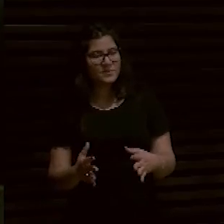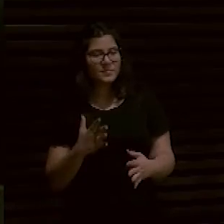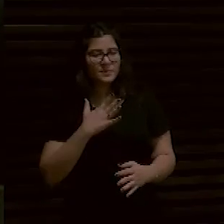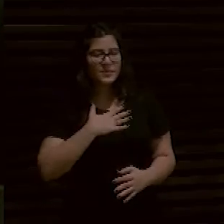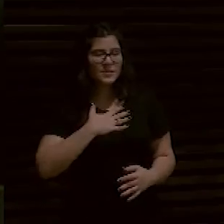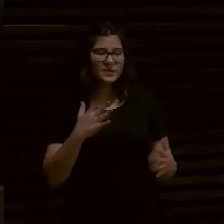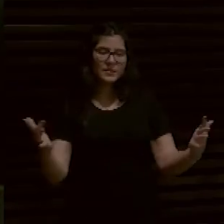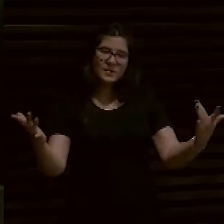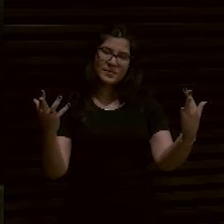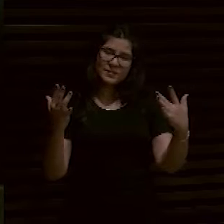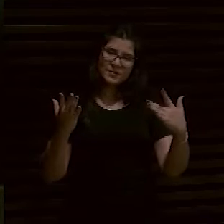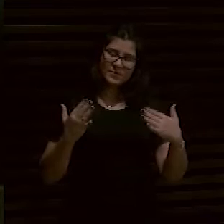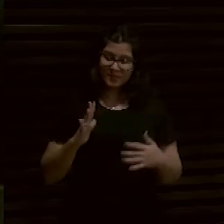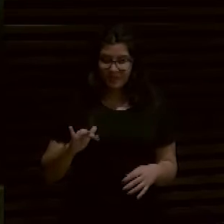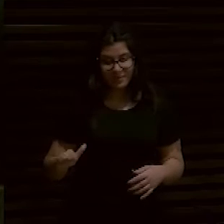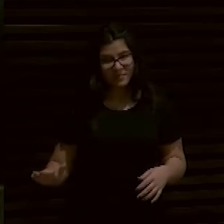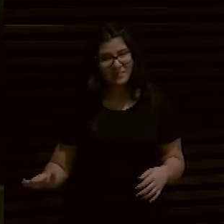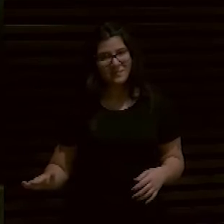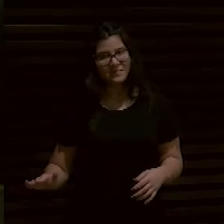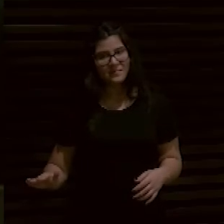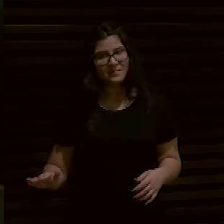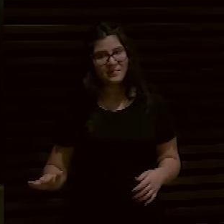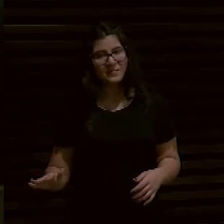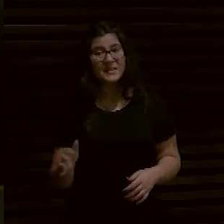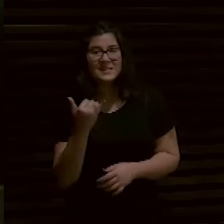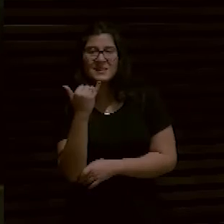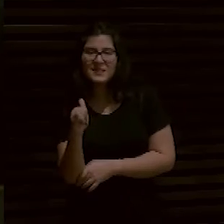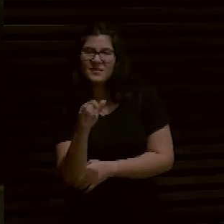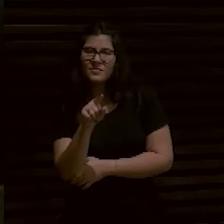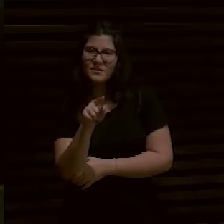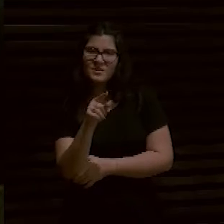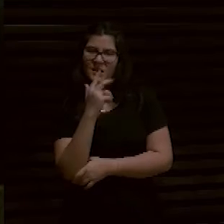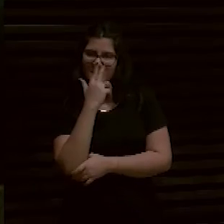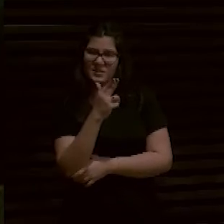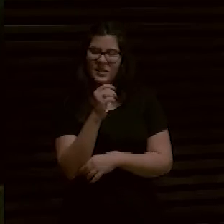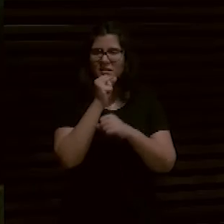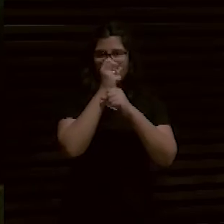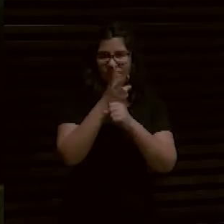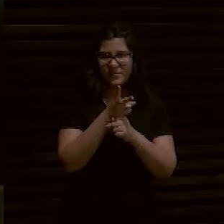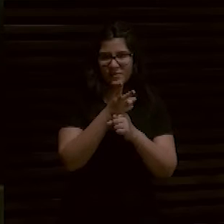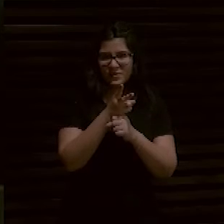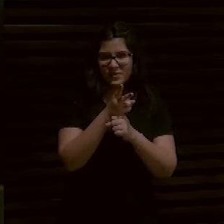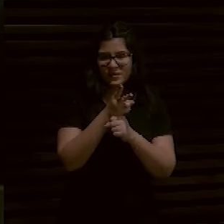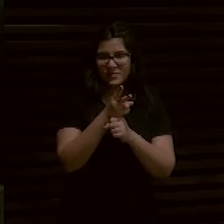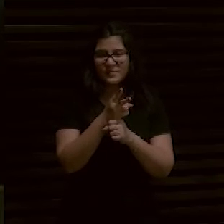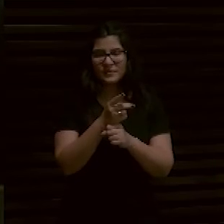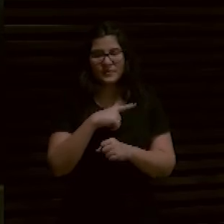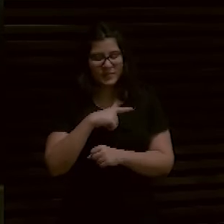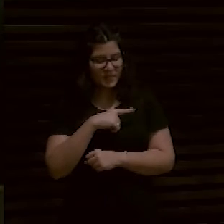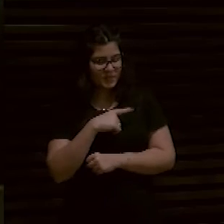pequeninos. Ah, meu querido, se você se acha forte e tem levado a sua